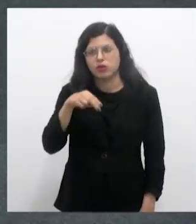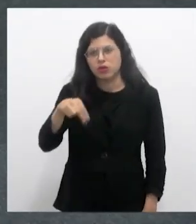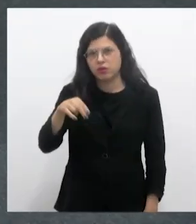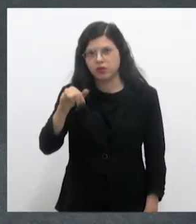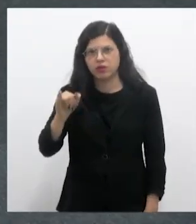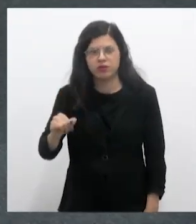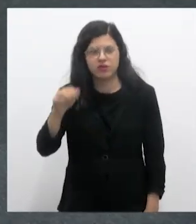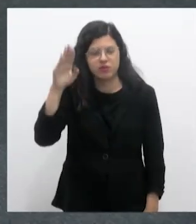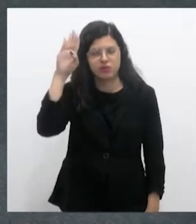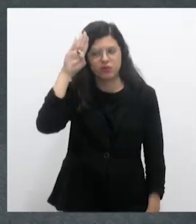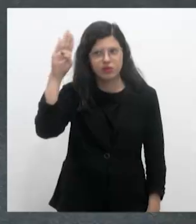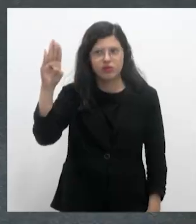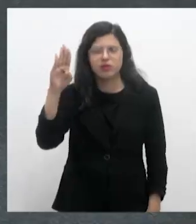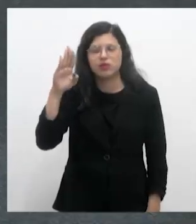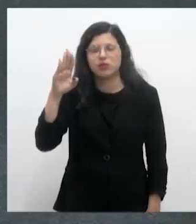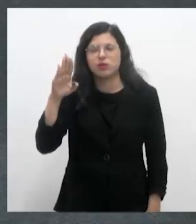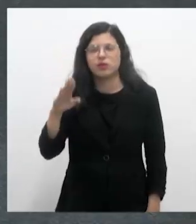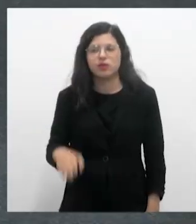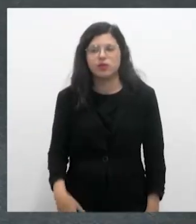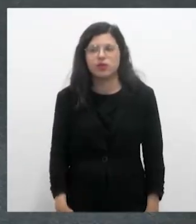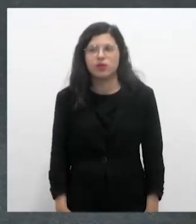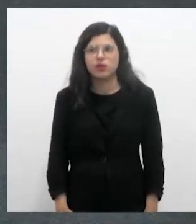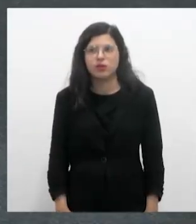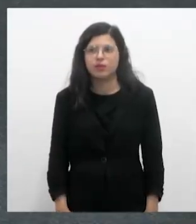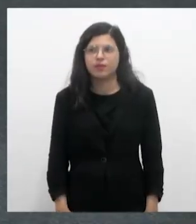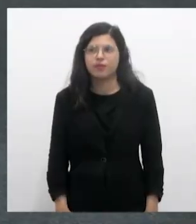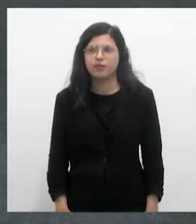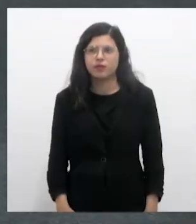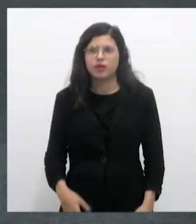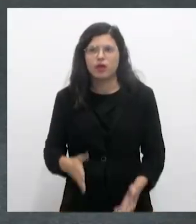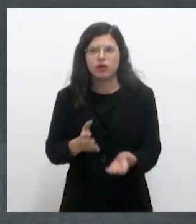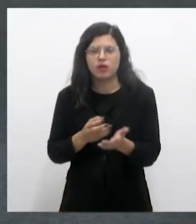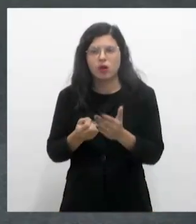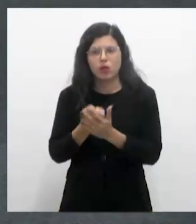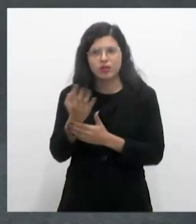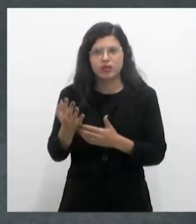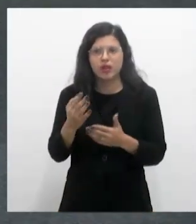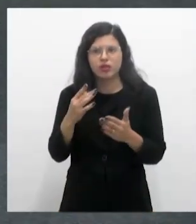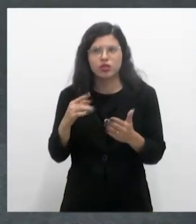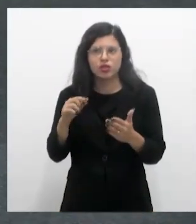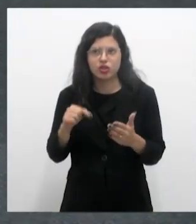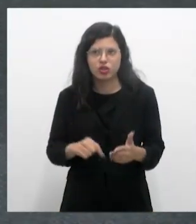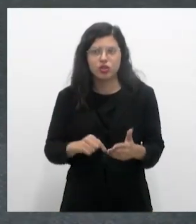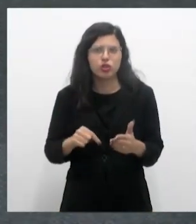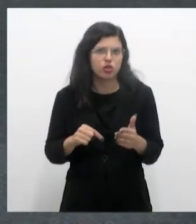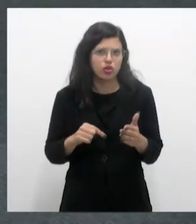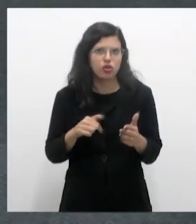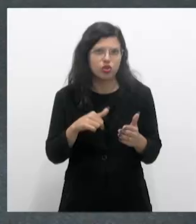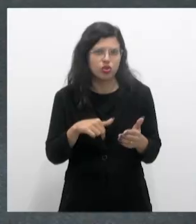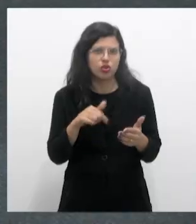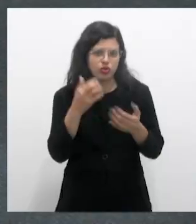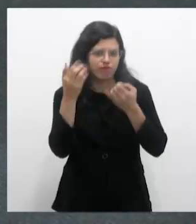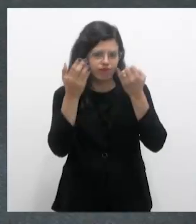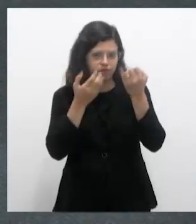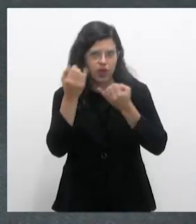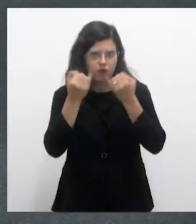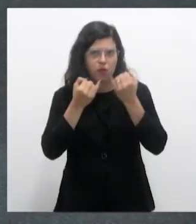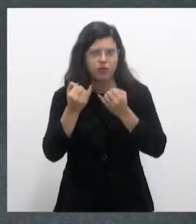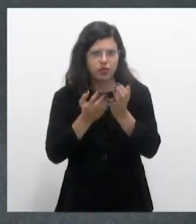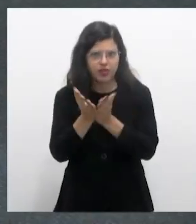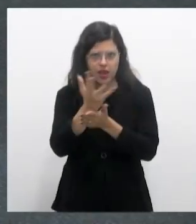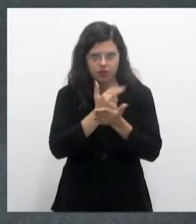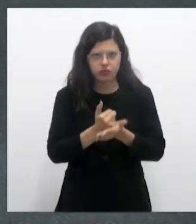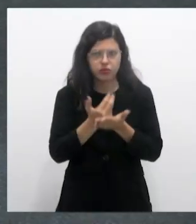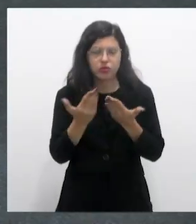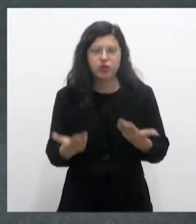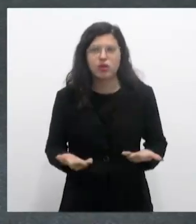os principais no número de notificações. Então, eu acho que é bem importante para que a gente fique bastante atento a isso. E quais são